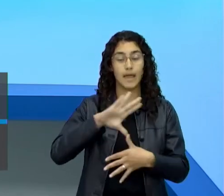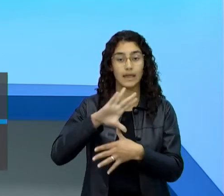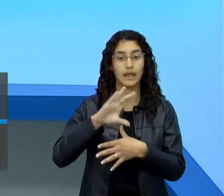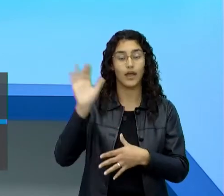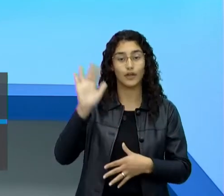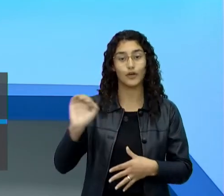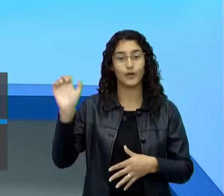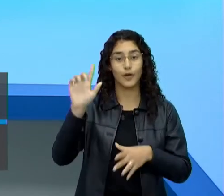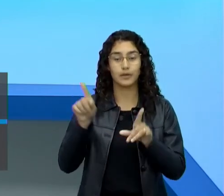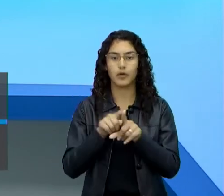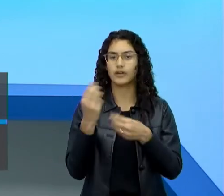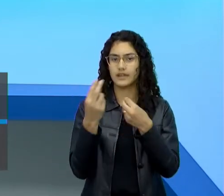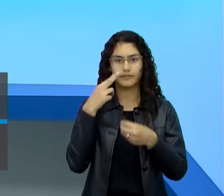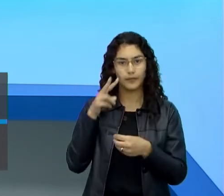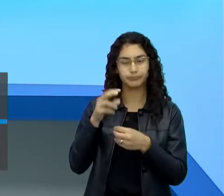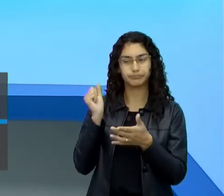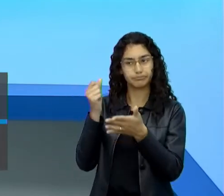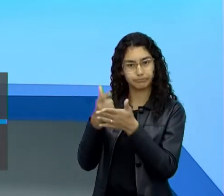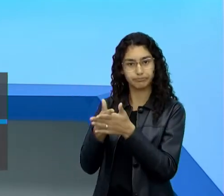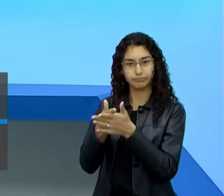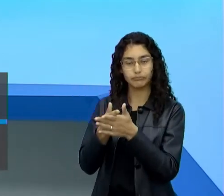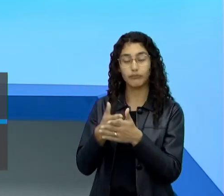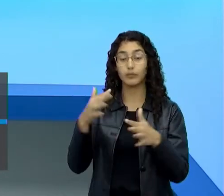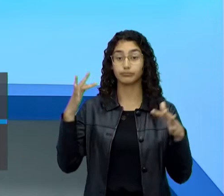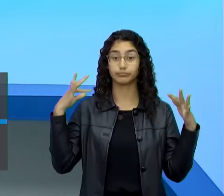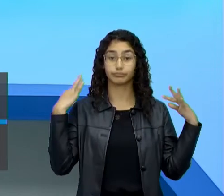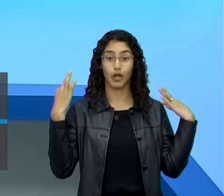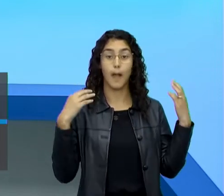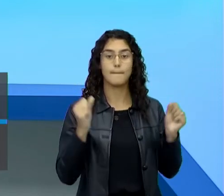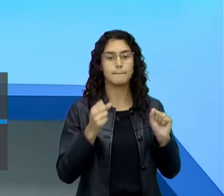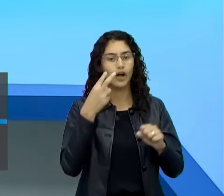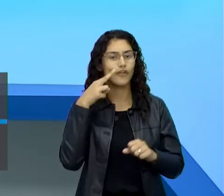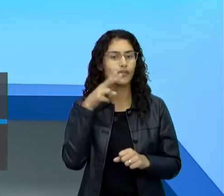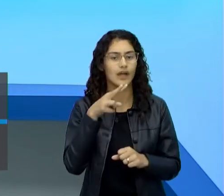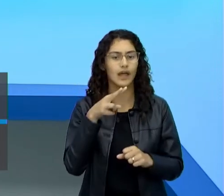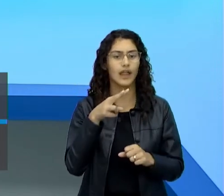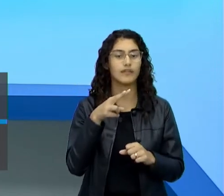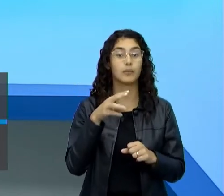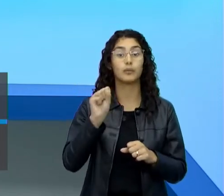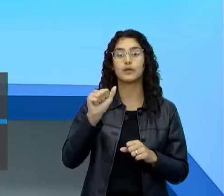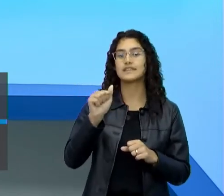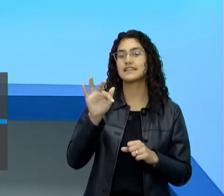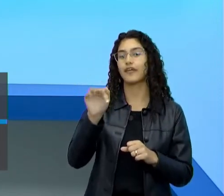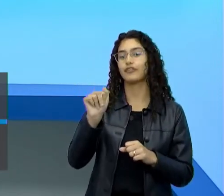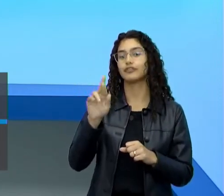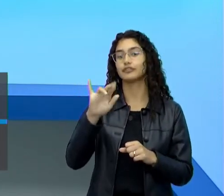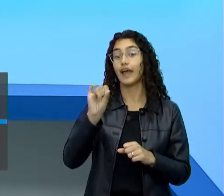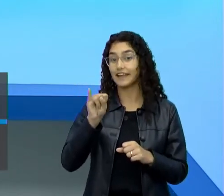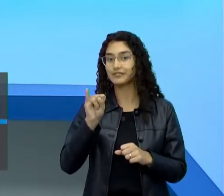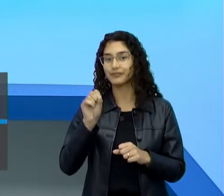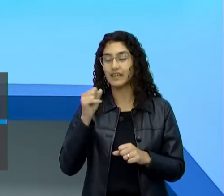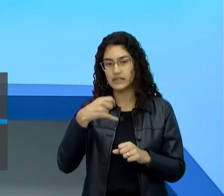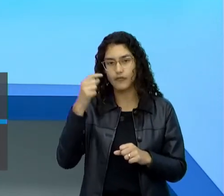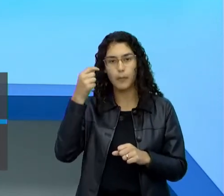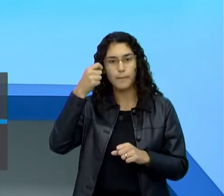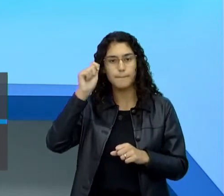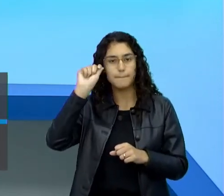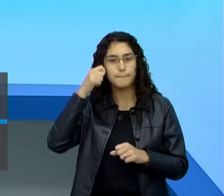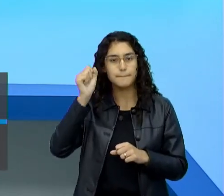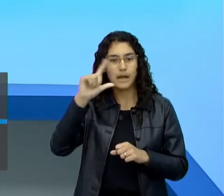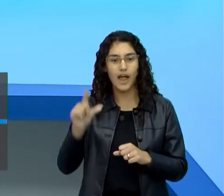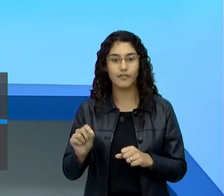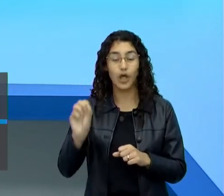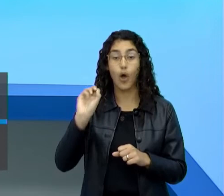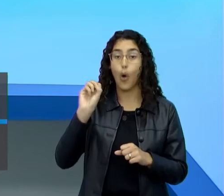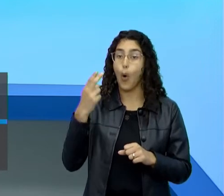pacote turístico lá, se a pessoa vai para a África, você pode ter certeza que ela vai para o safari. Safari, verdade. Né? Ou vai para